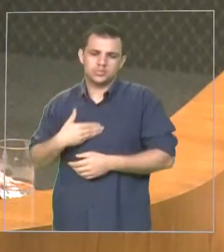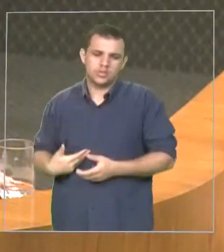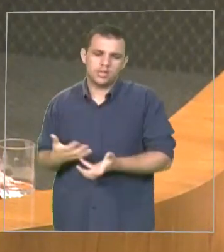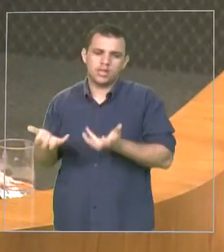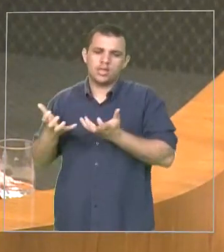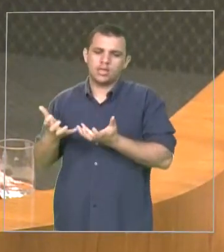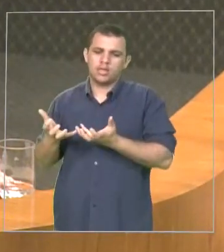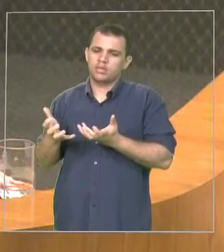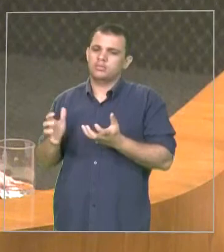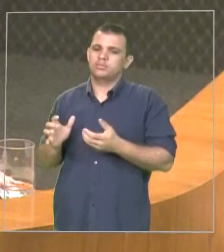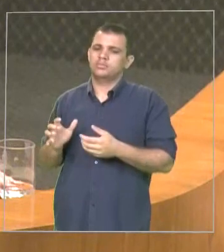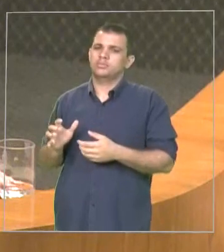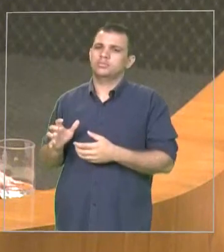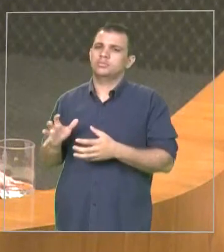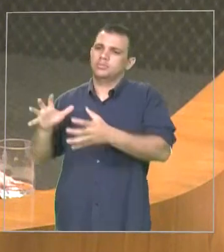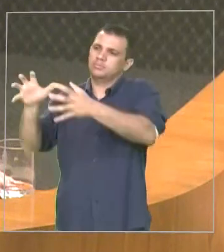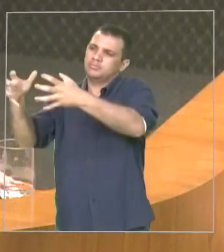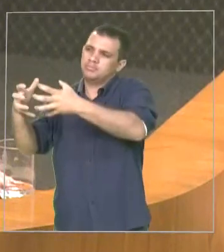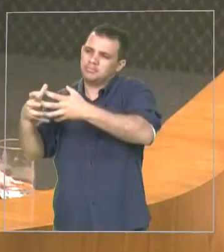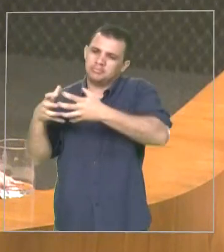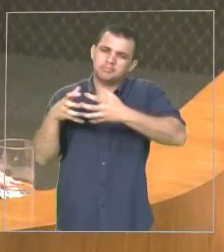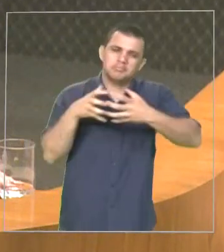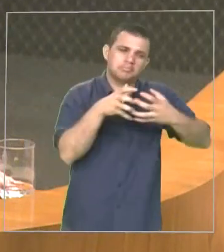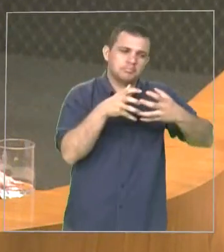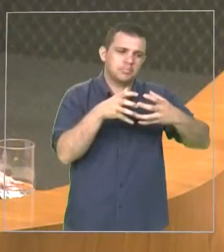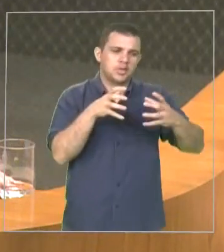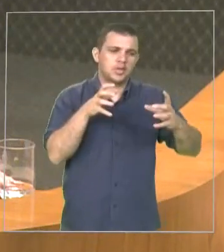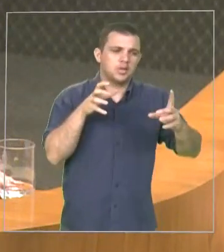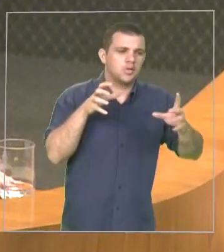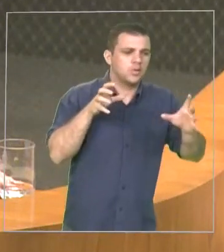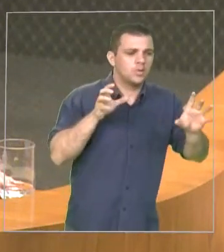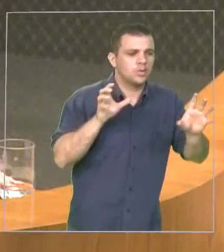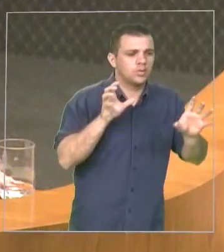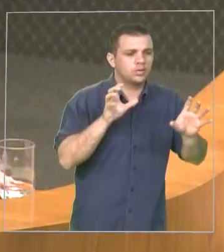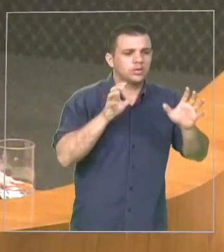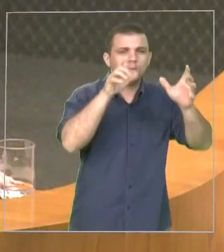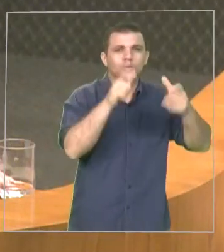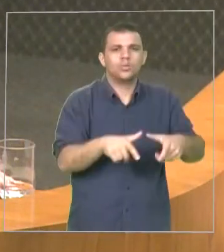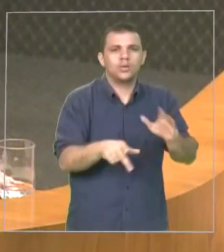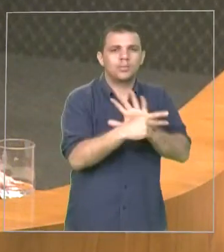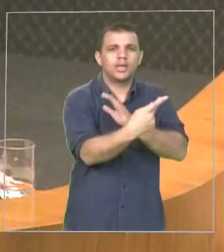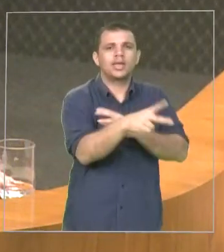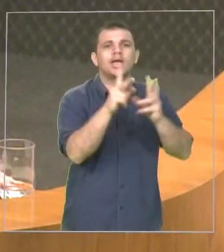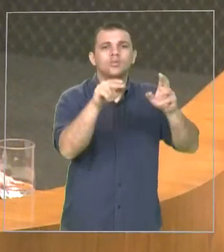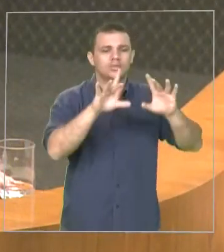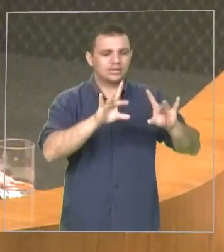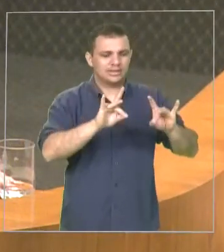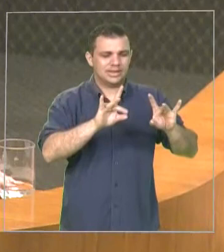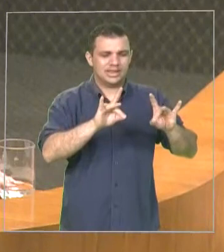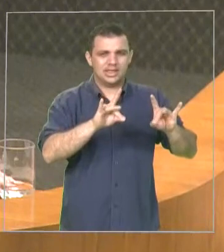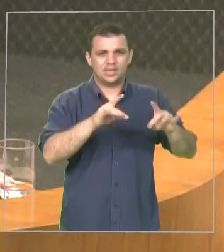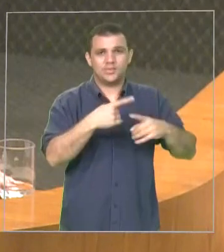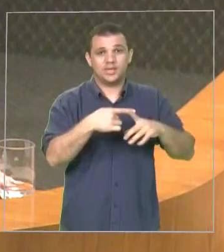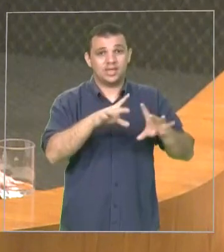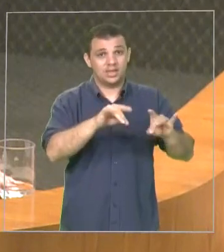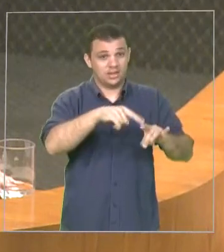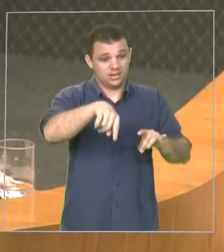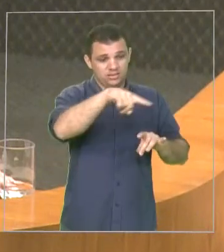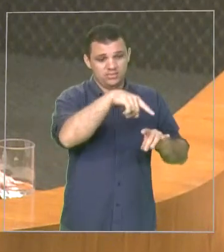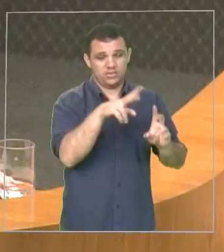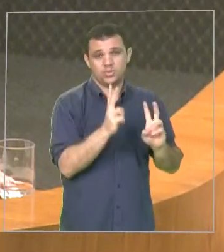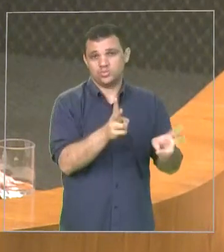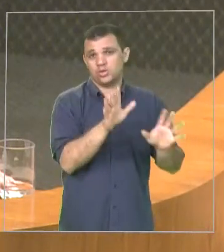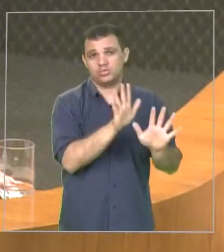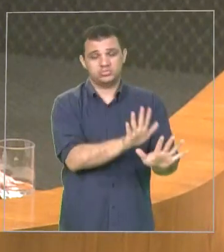para o habitat natural de alguns deles, que é a lama. Na lama, eles vão continuar brigando